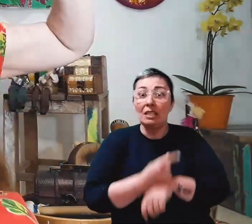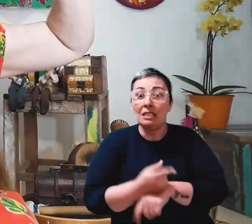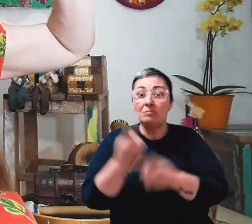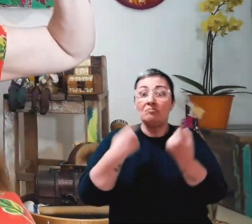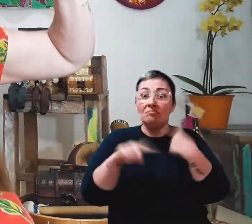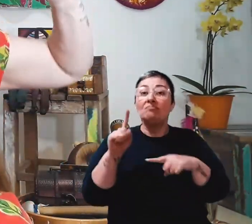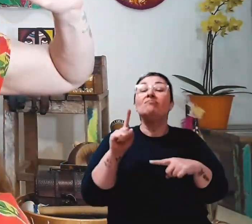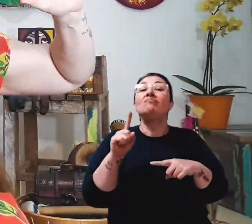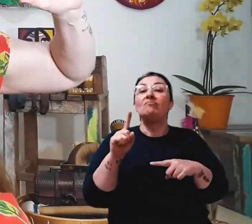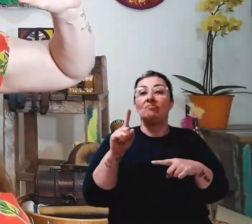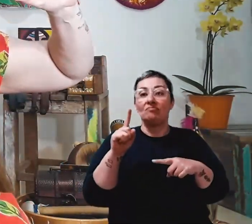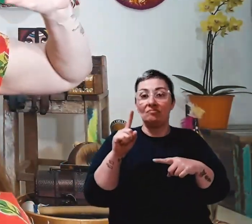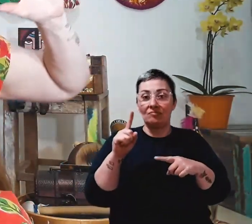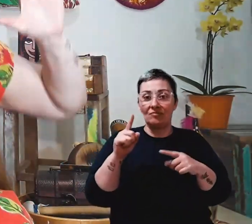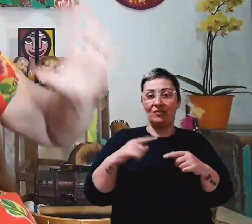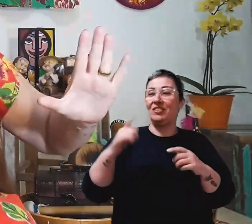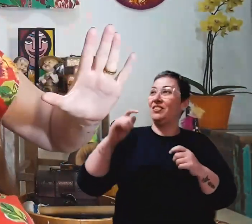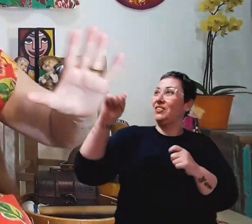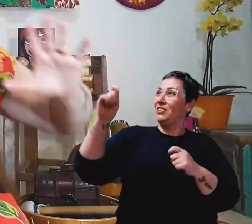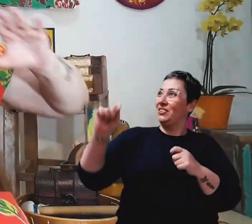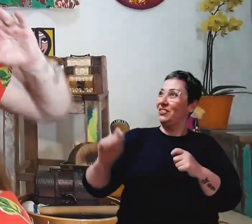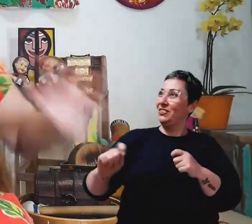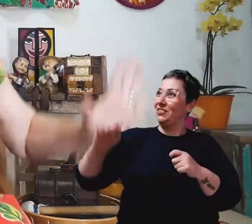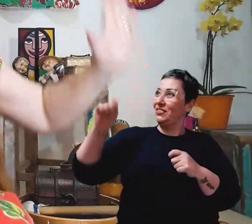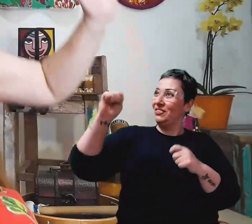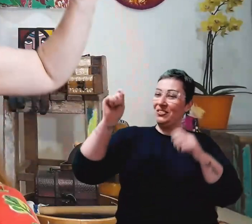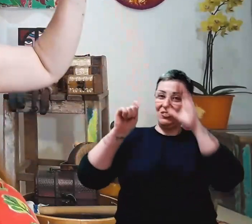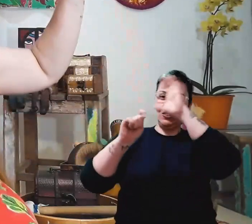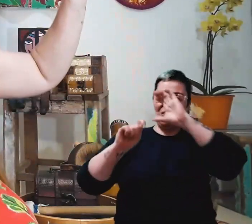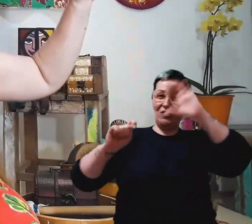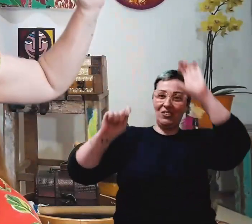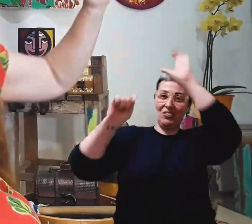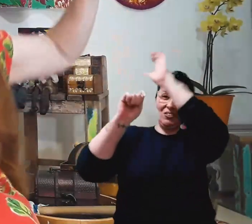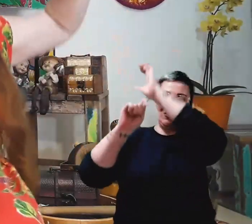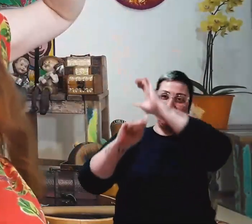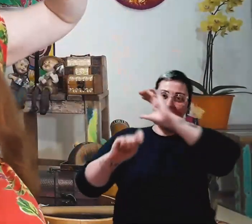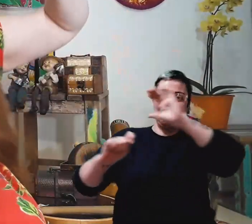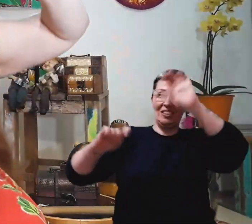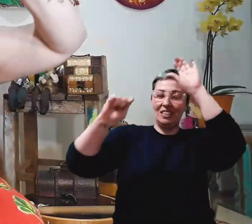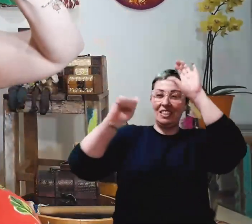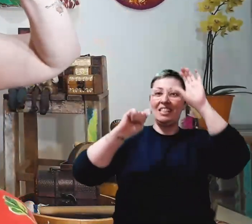transformou numa pipa nuvem.